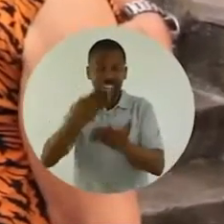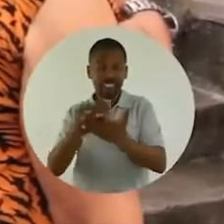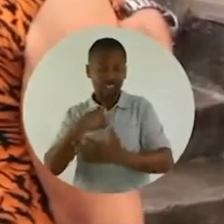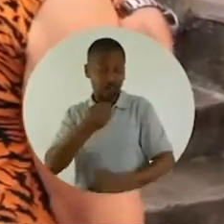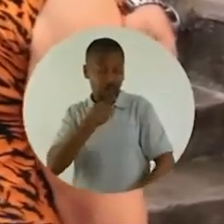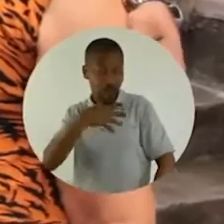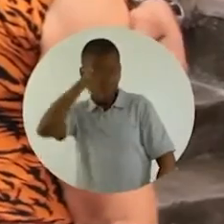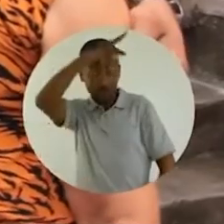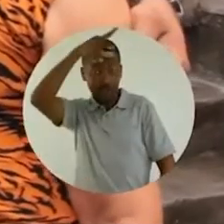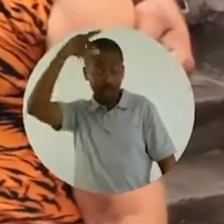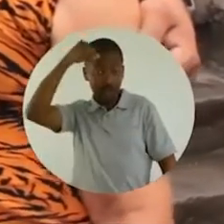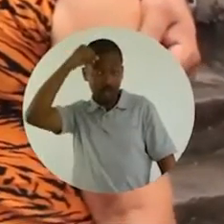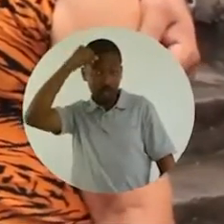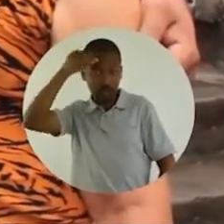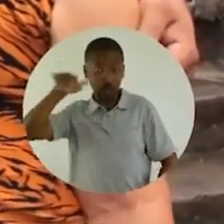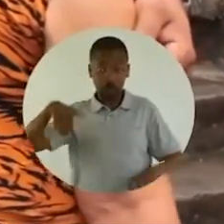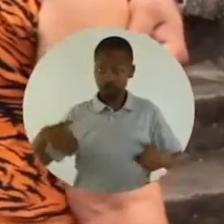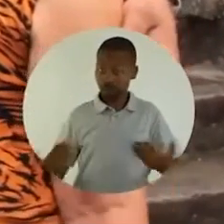bom prefeito?